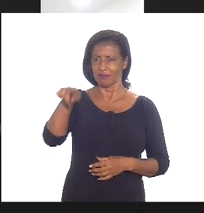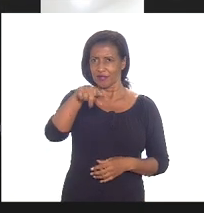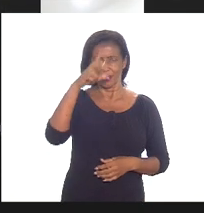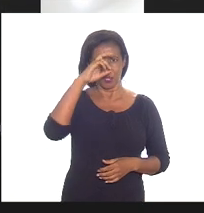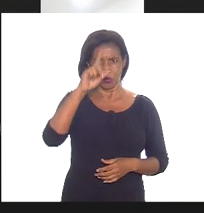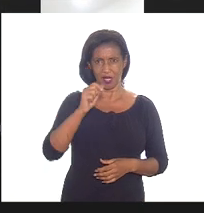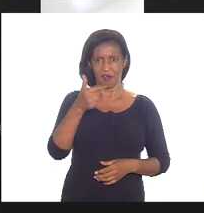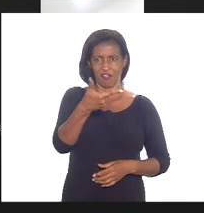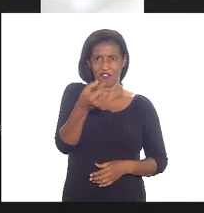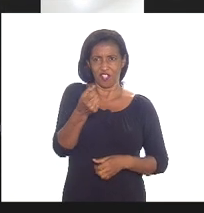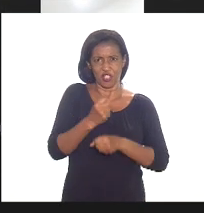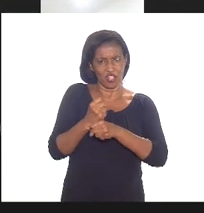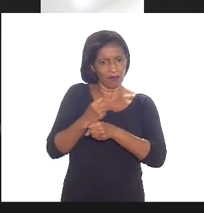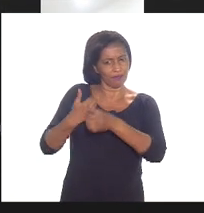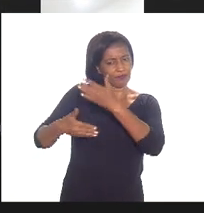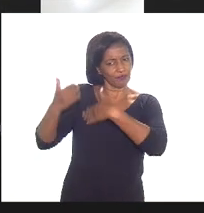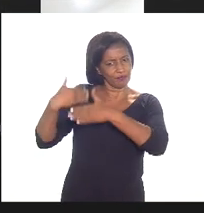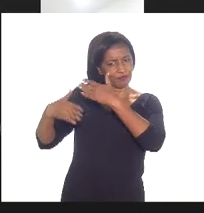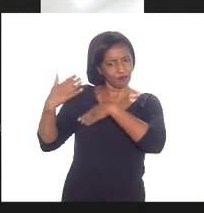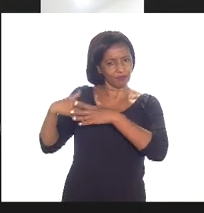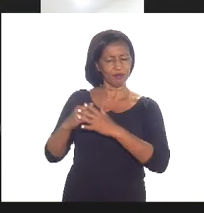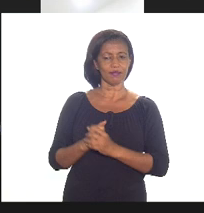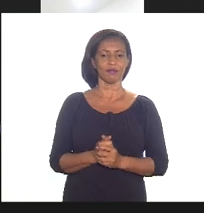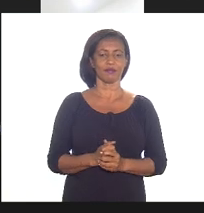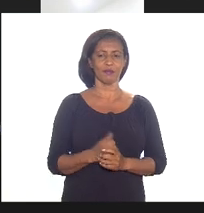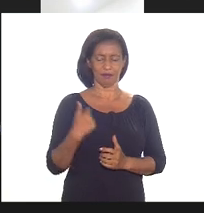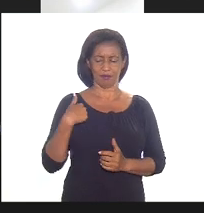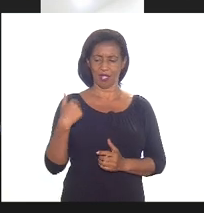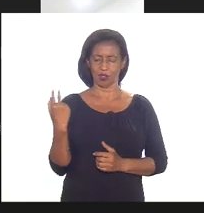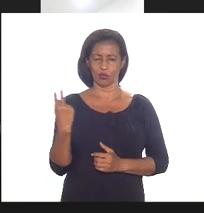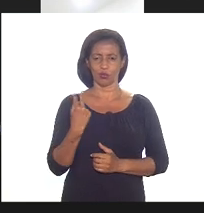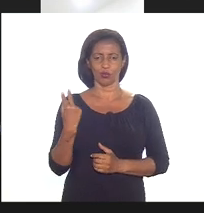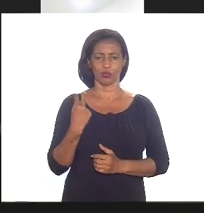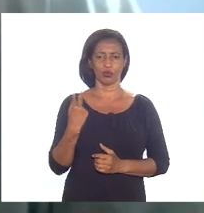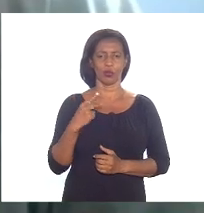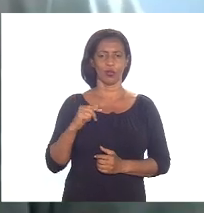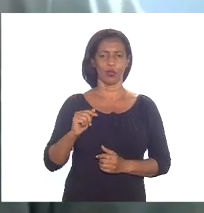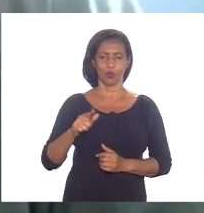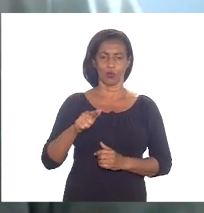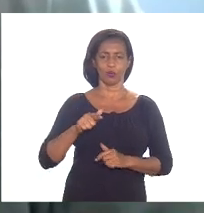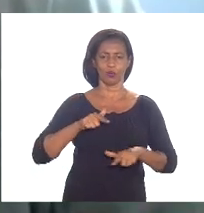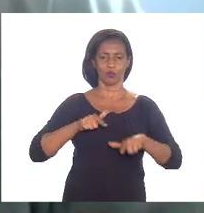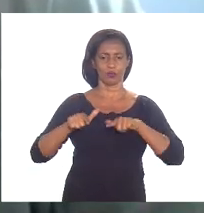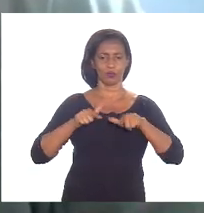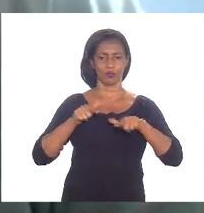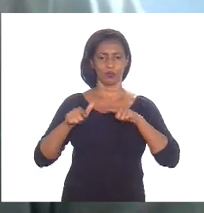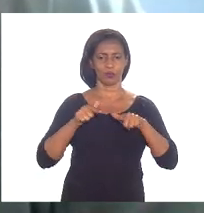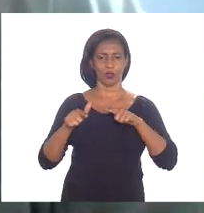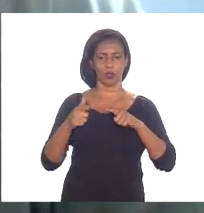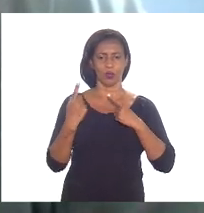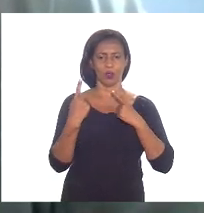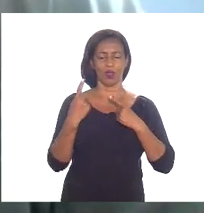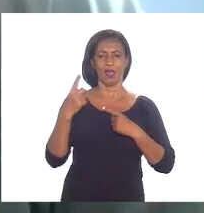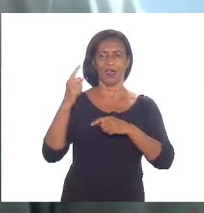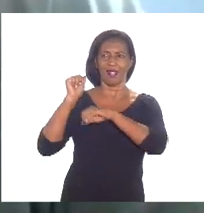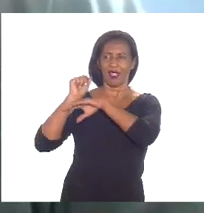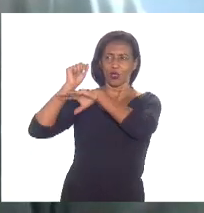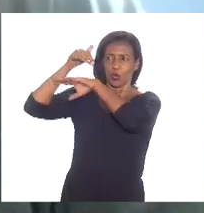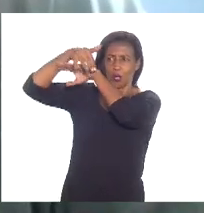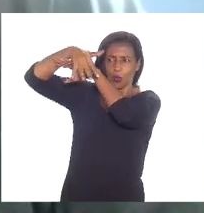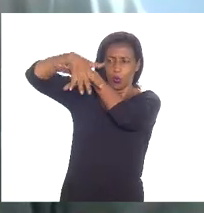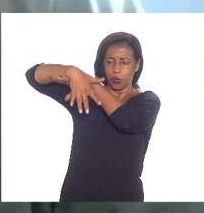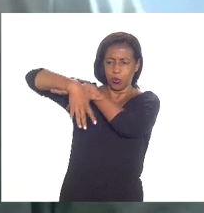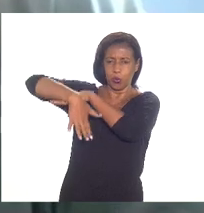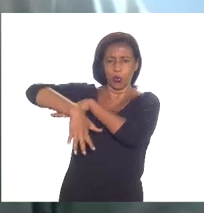anos atrás, o Noel participou de uma luta, que eu também participei fortemente, defesa da Cachoeira da Fumaça, lá